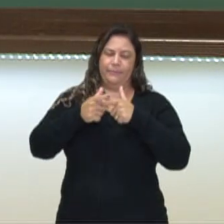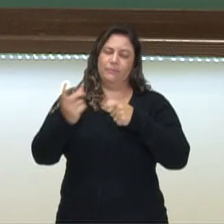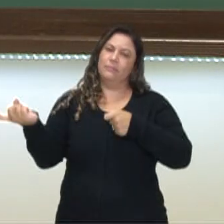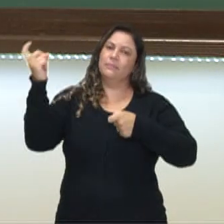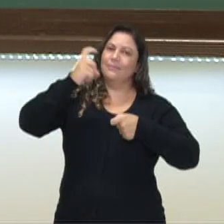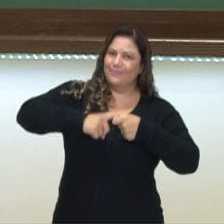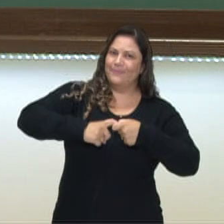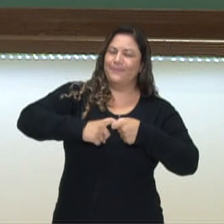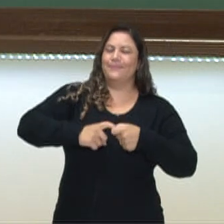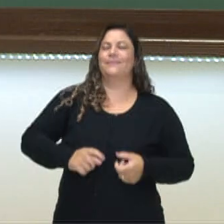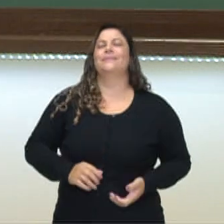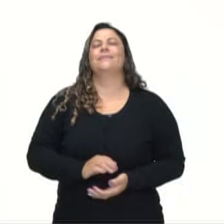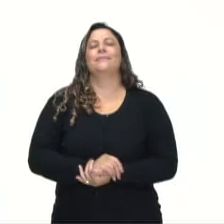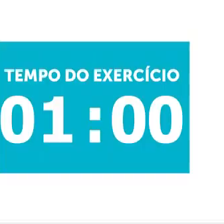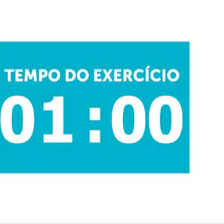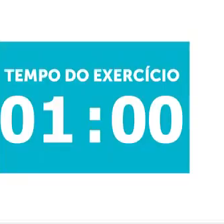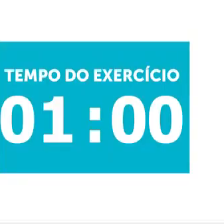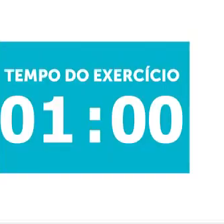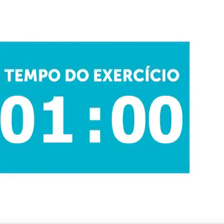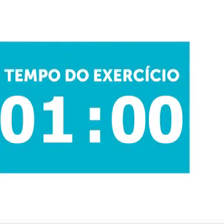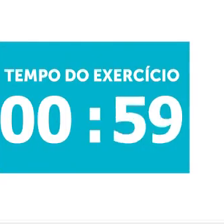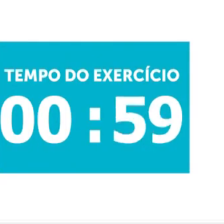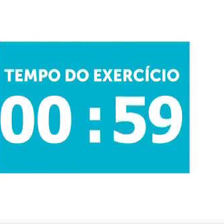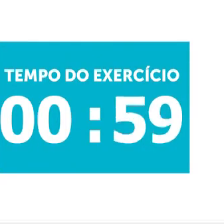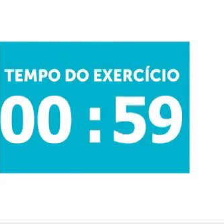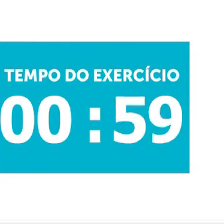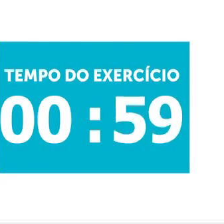gente volta com o restante.